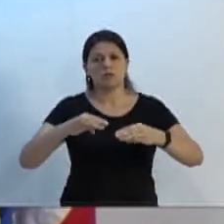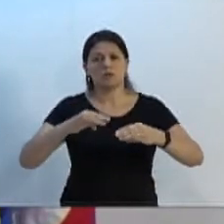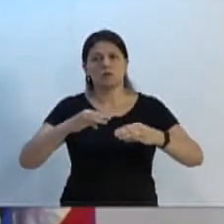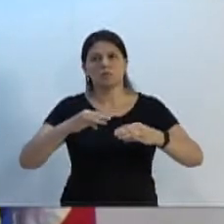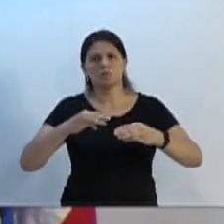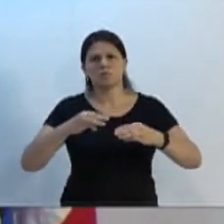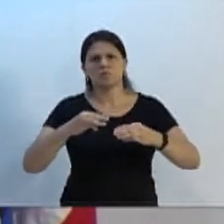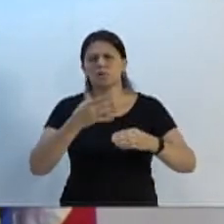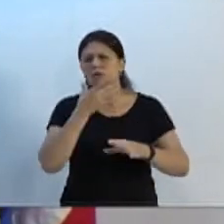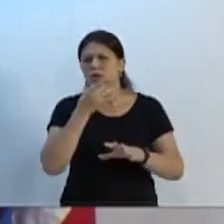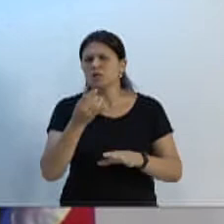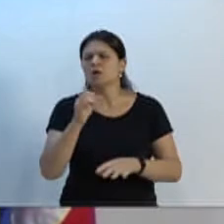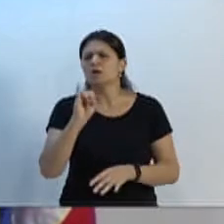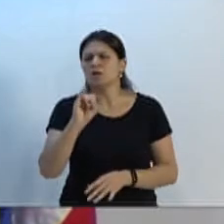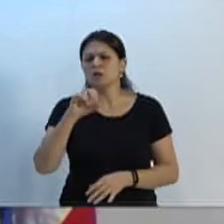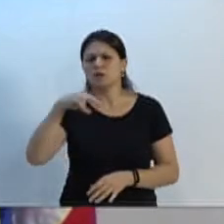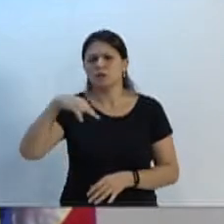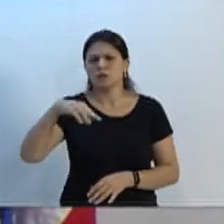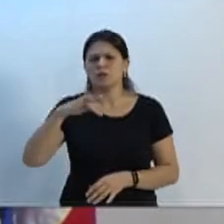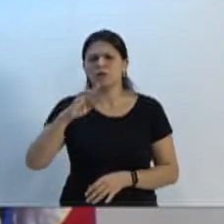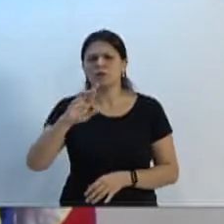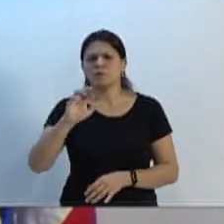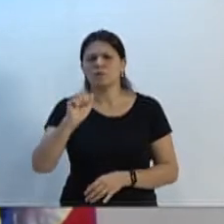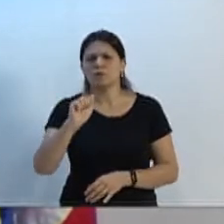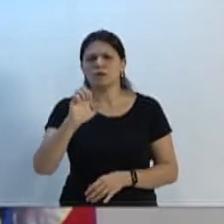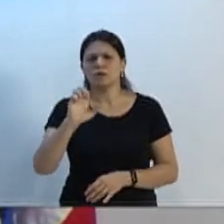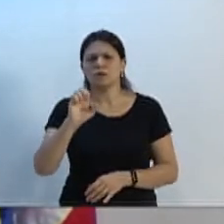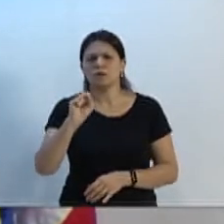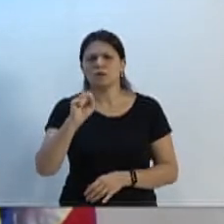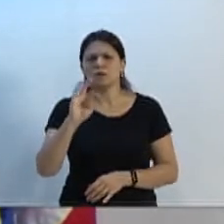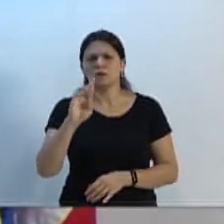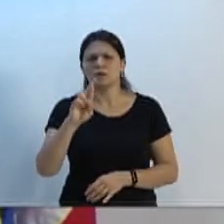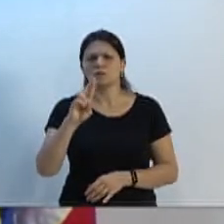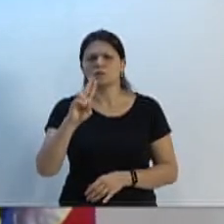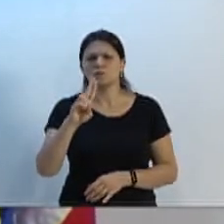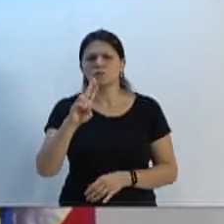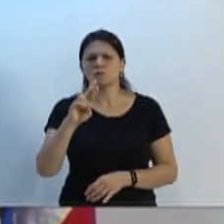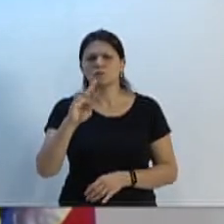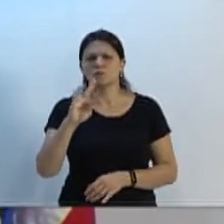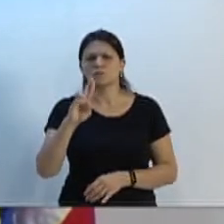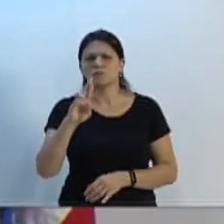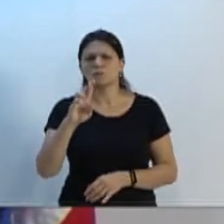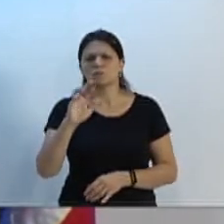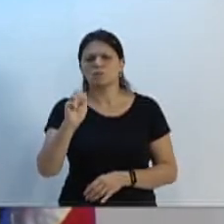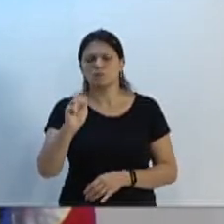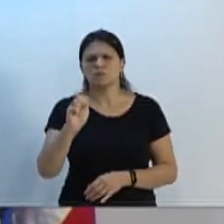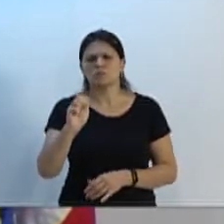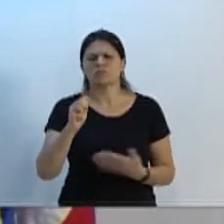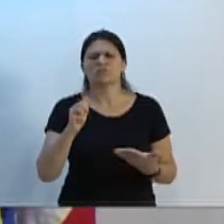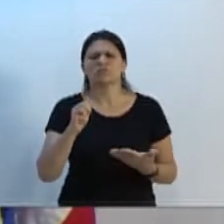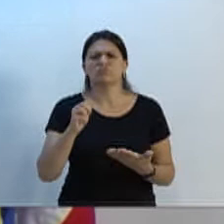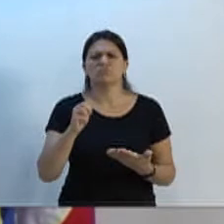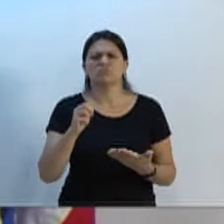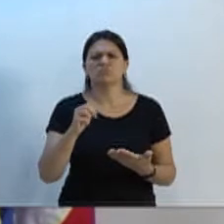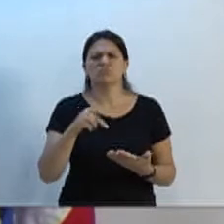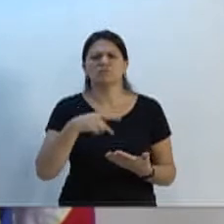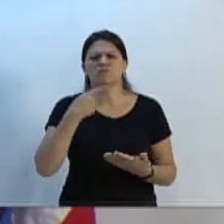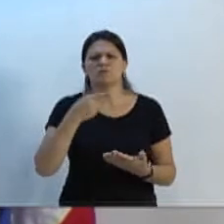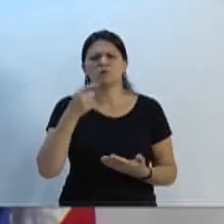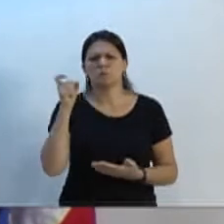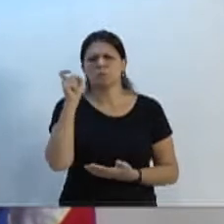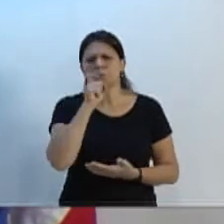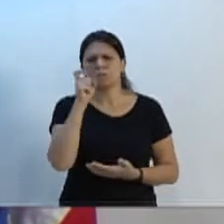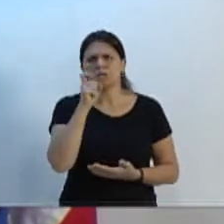da infraestrutura esta mangando da infraestrutura é desmentindo a própria fala do ministro